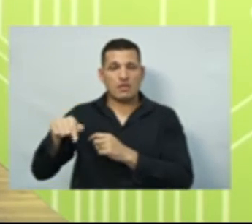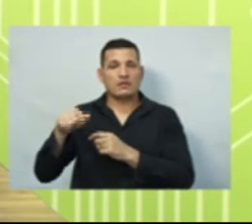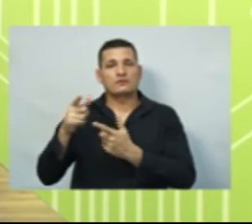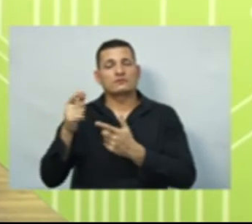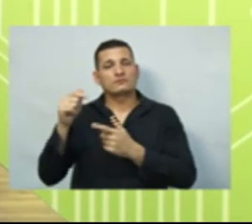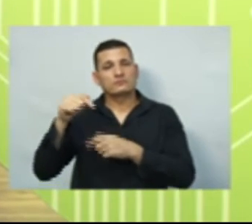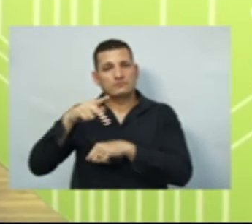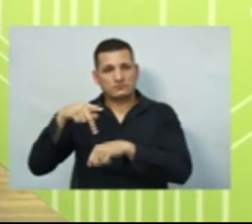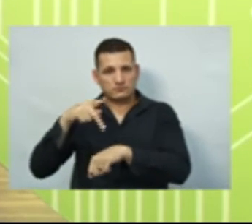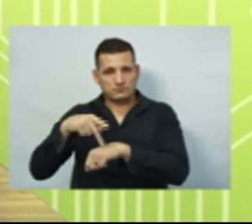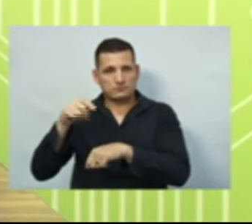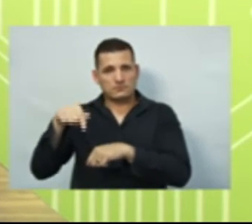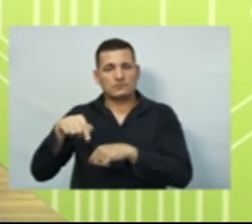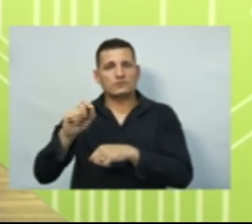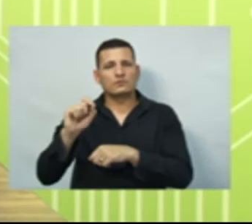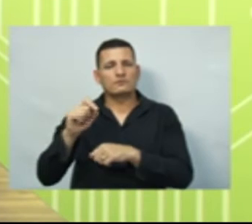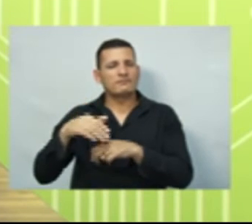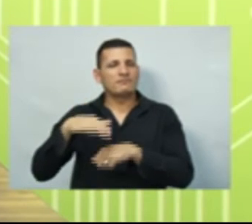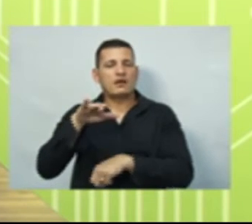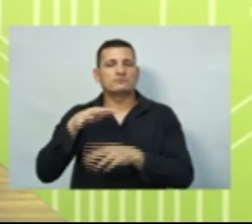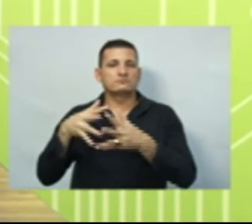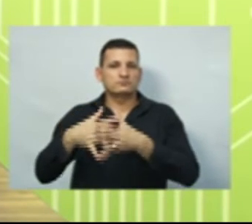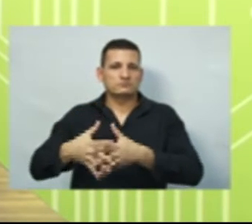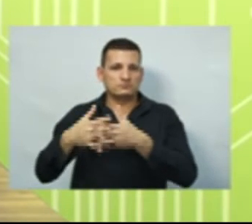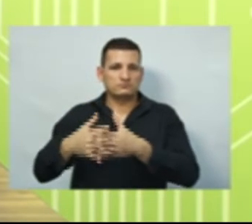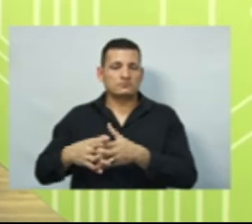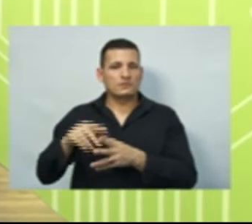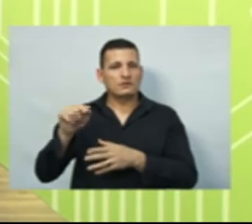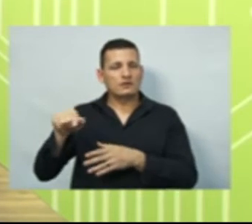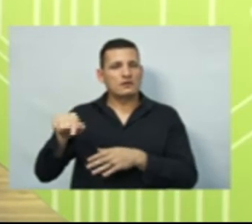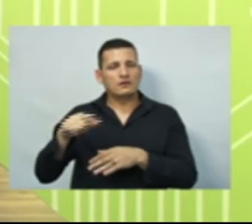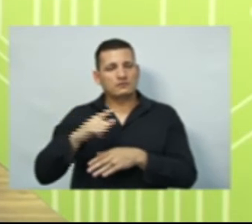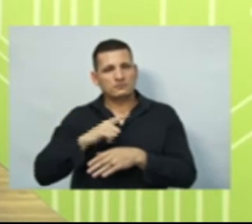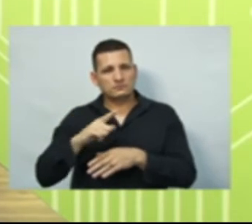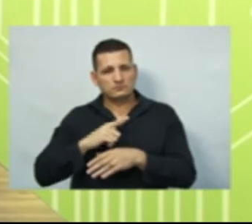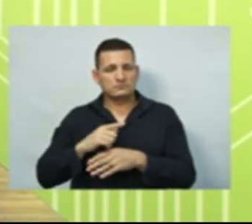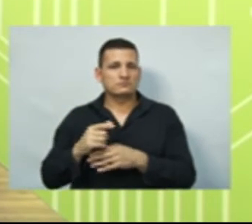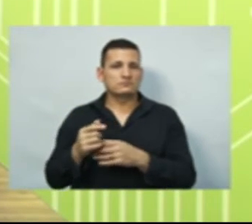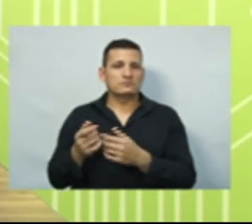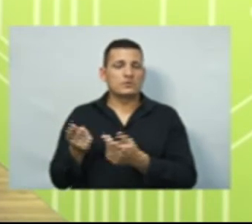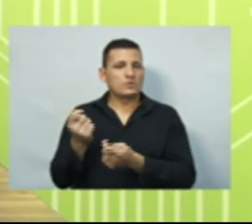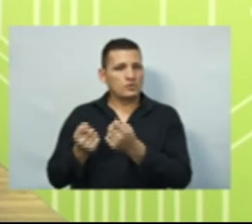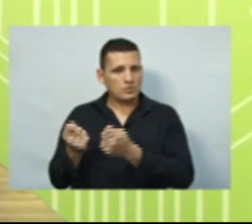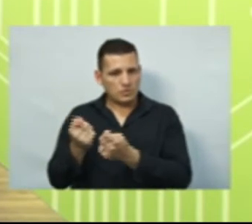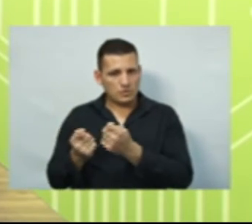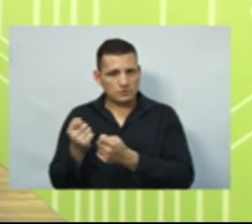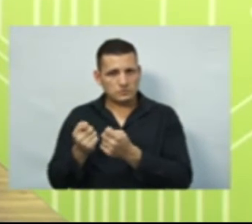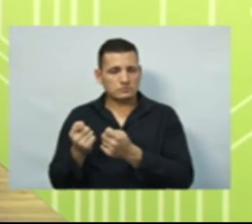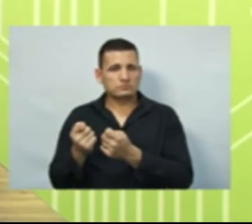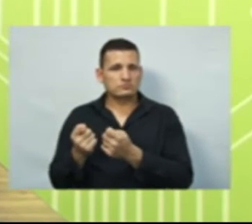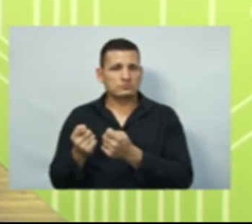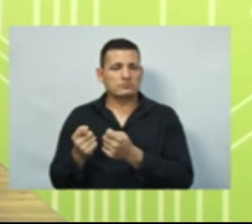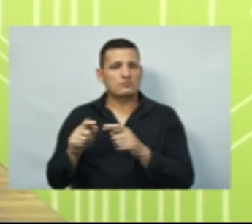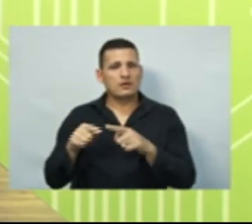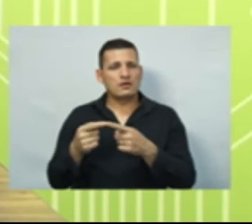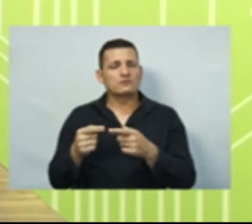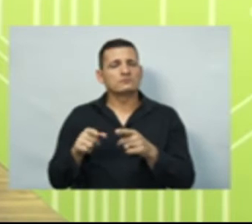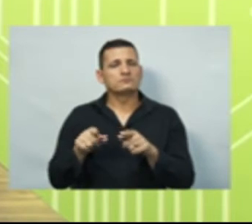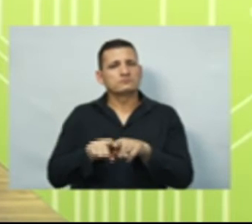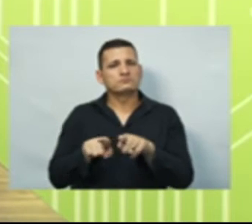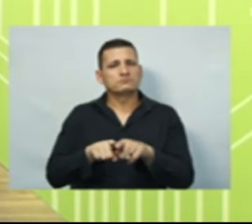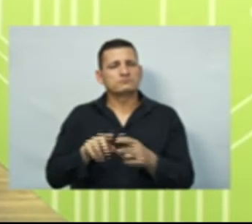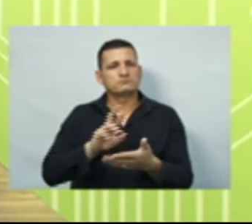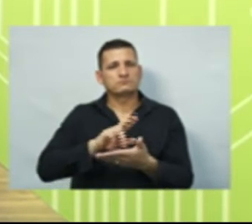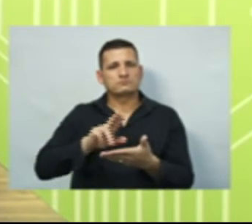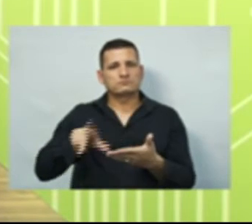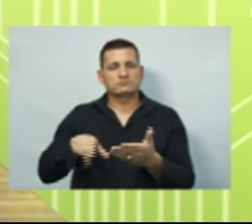um país, ele é um pouco mais complexo. Ele envolve a parte econômica do desenvolvimento, mas também esses outros aspectos. A